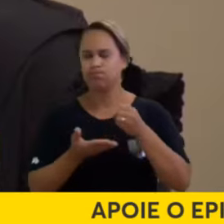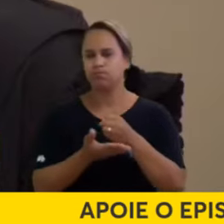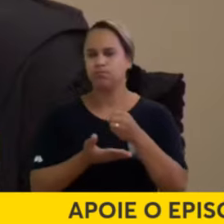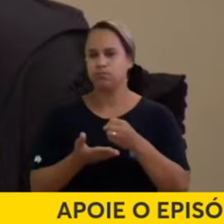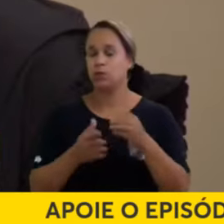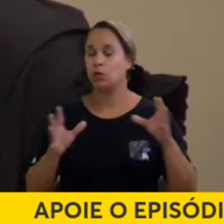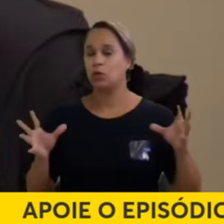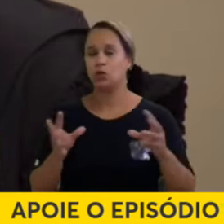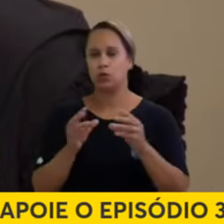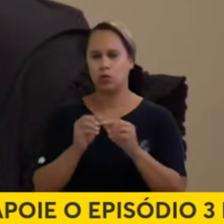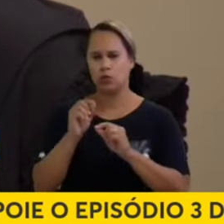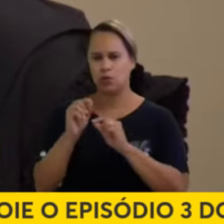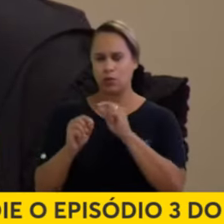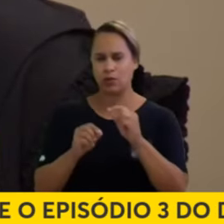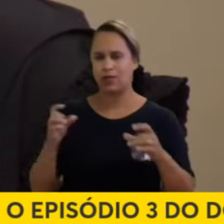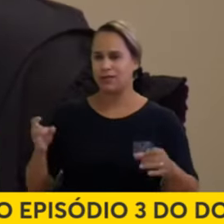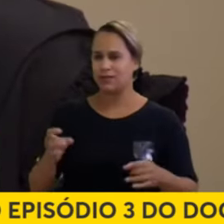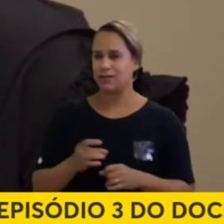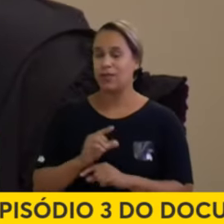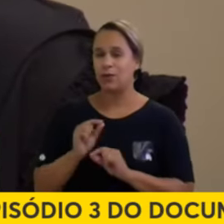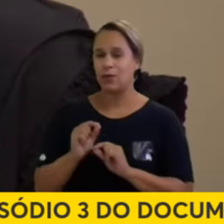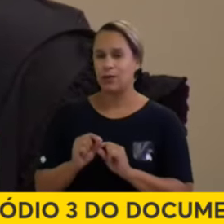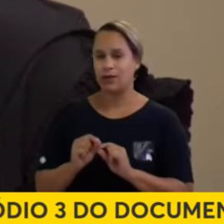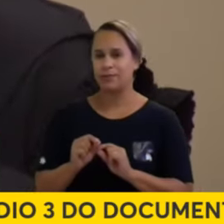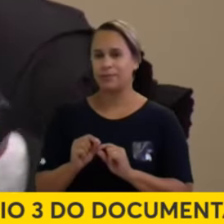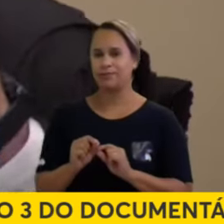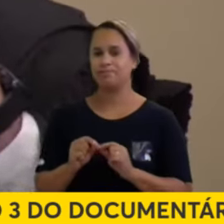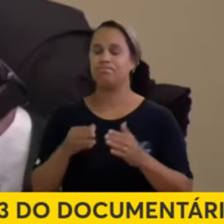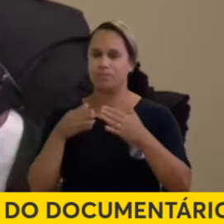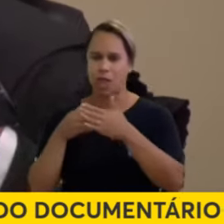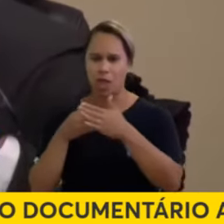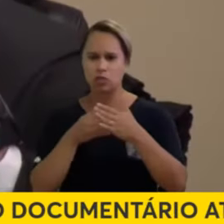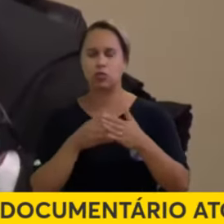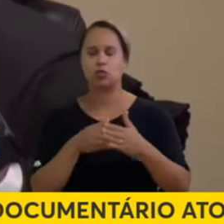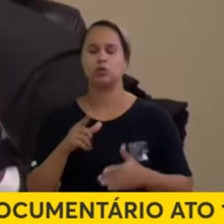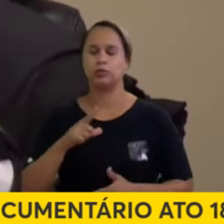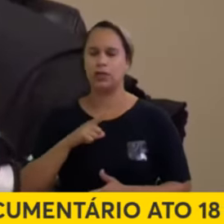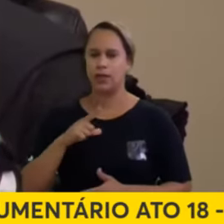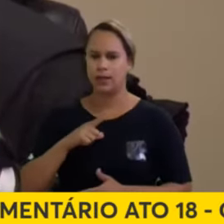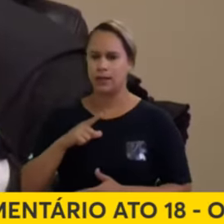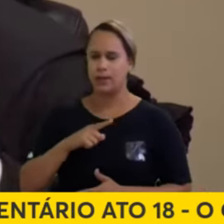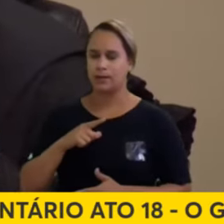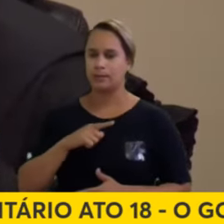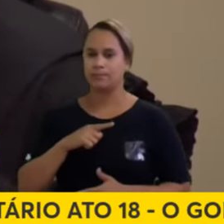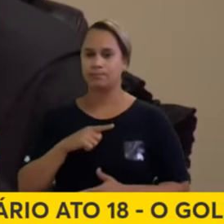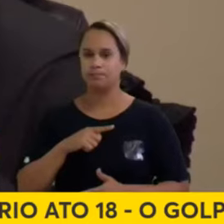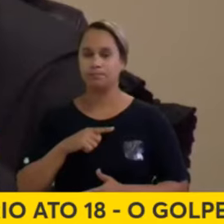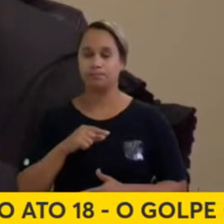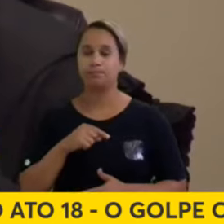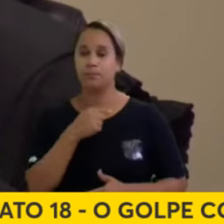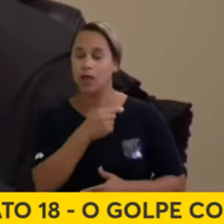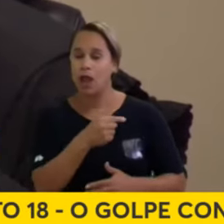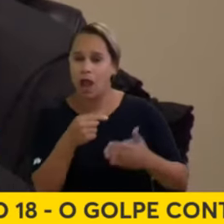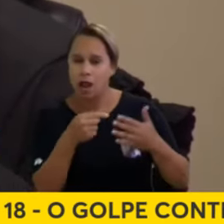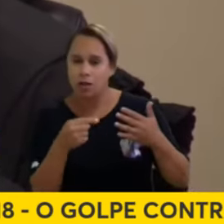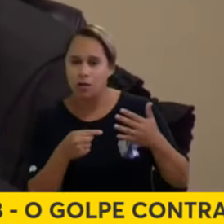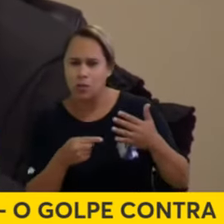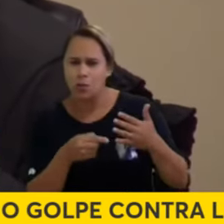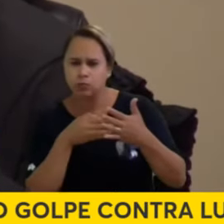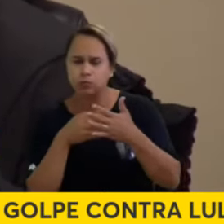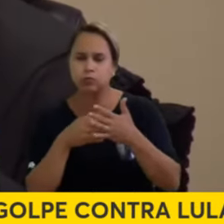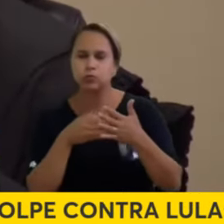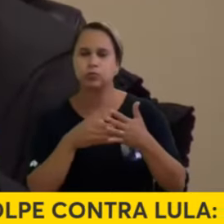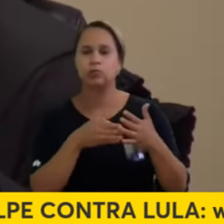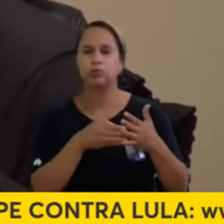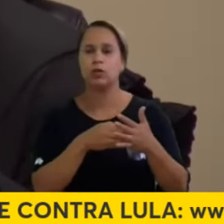são passíveis de limitações ou restrições conudos contudo Tais restrições estão por sua vez sempre submetidas